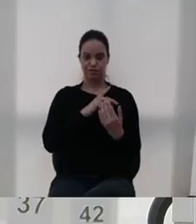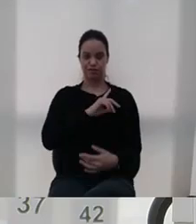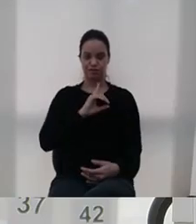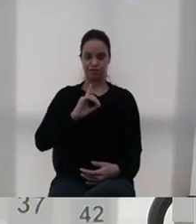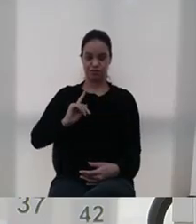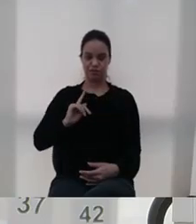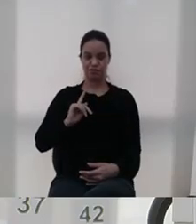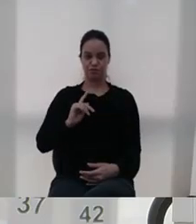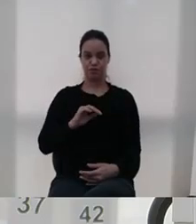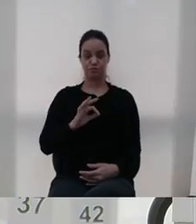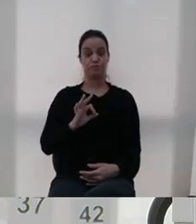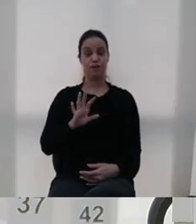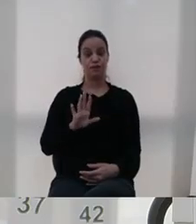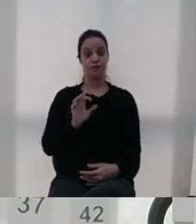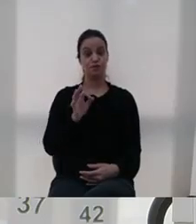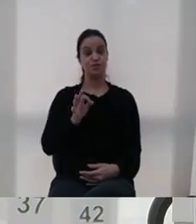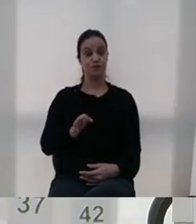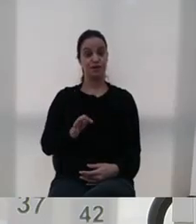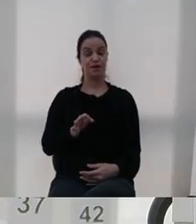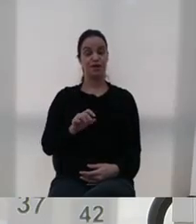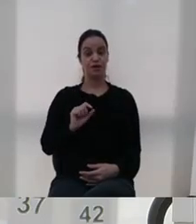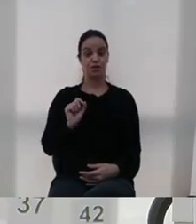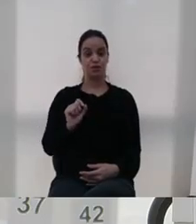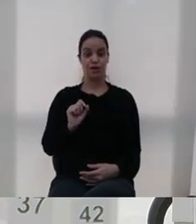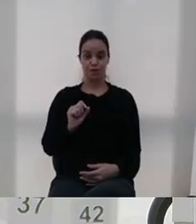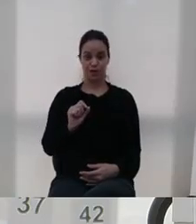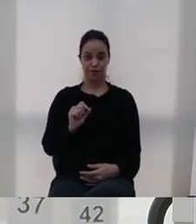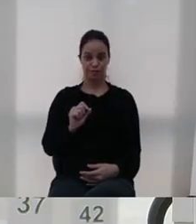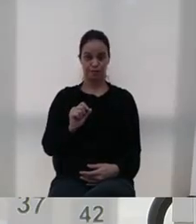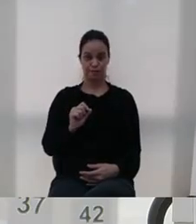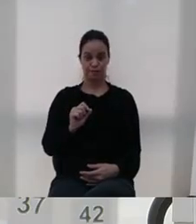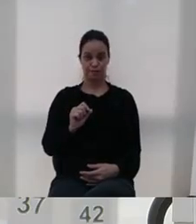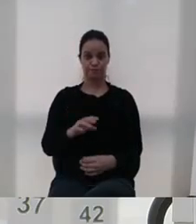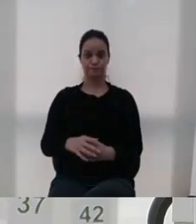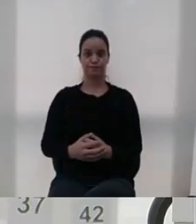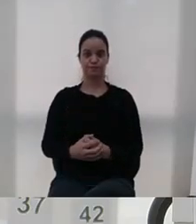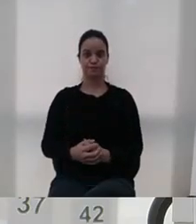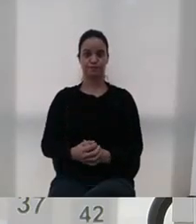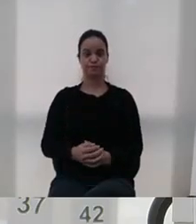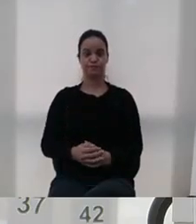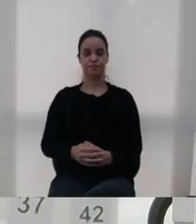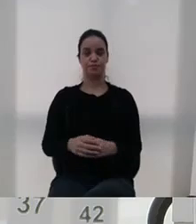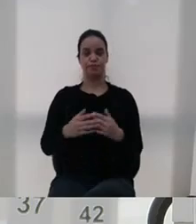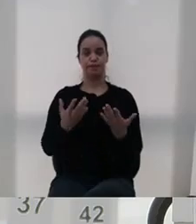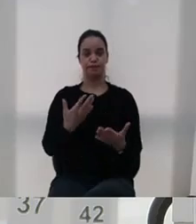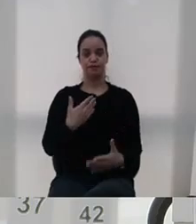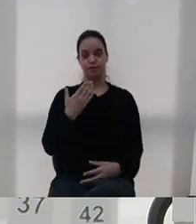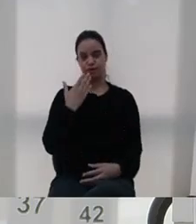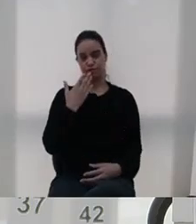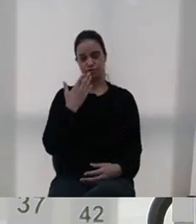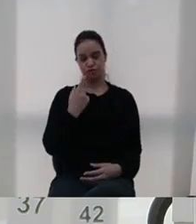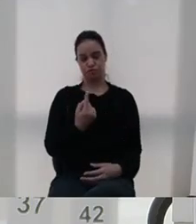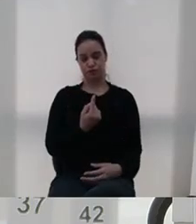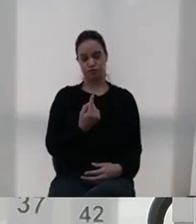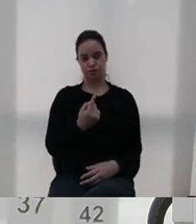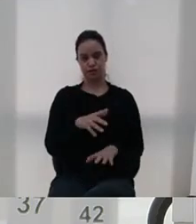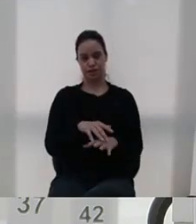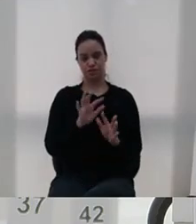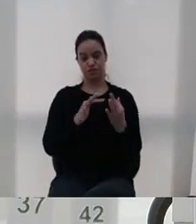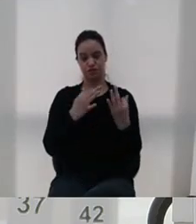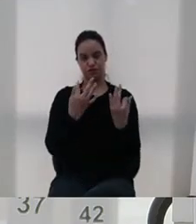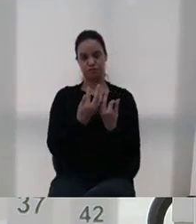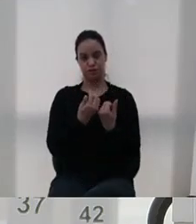parametrização correta? Qual seria a parametrização adequada? Então, uma solicitação da unidade família que